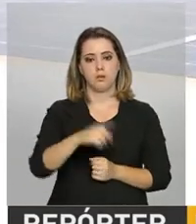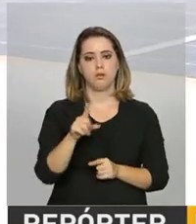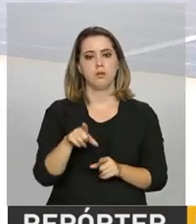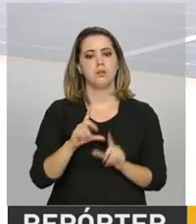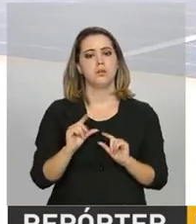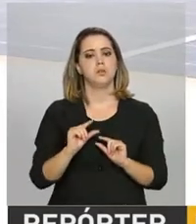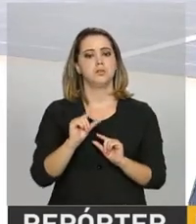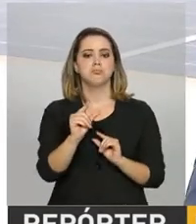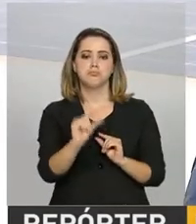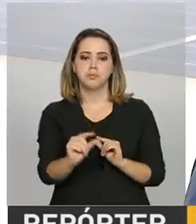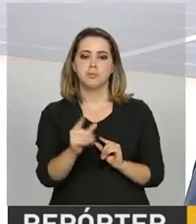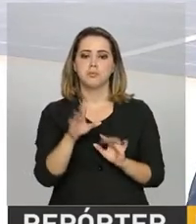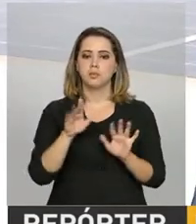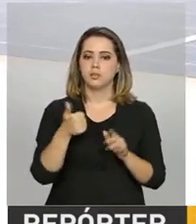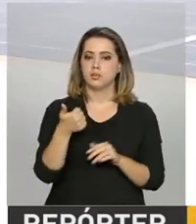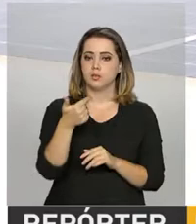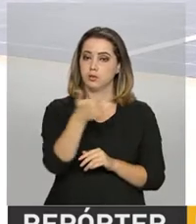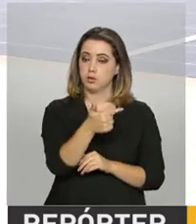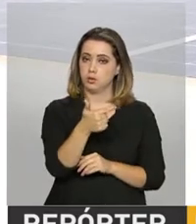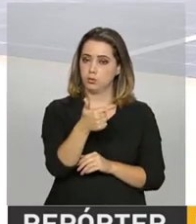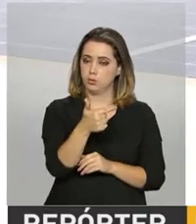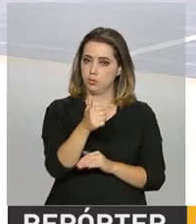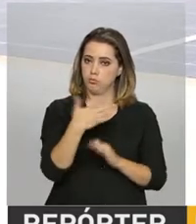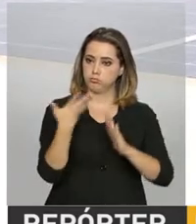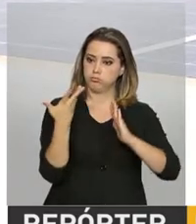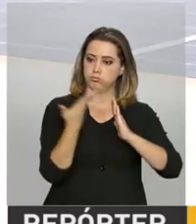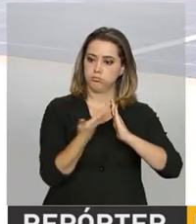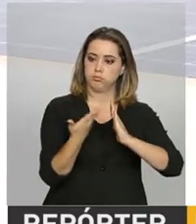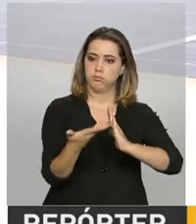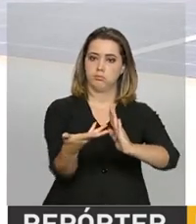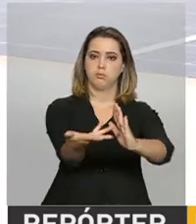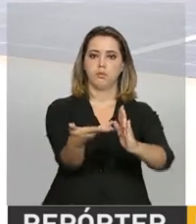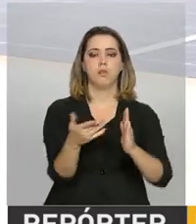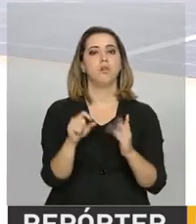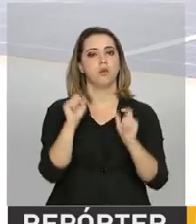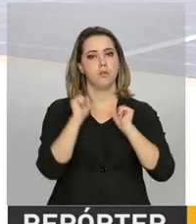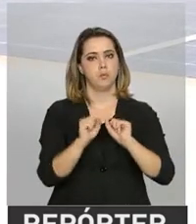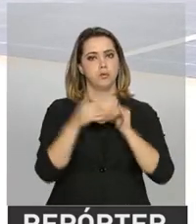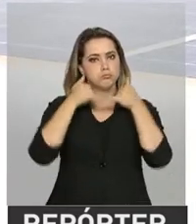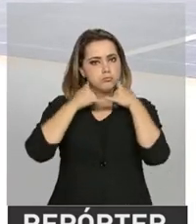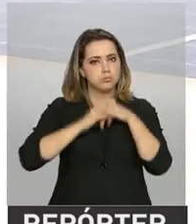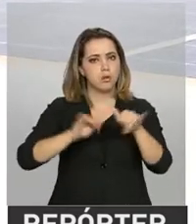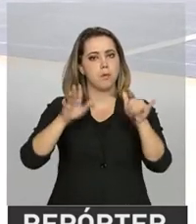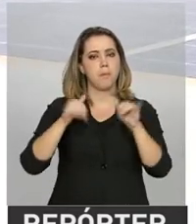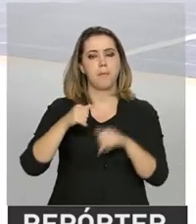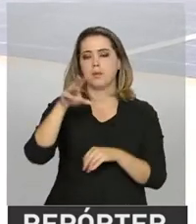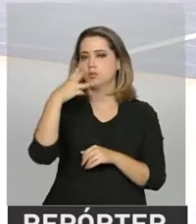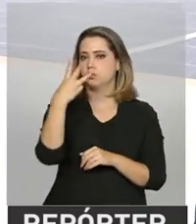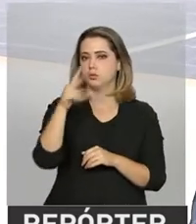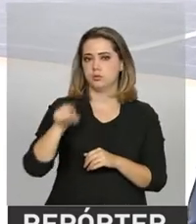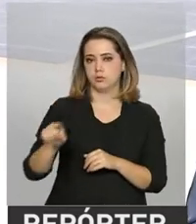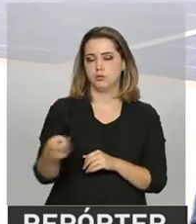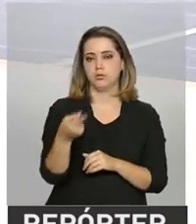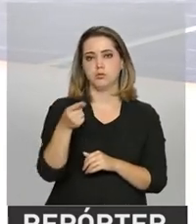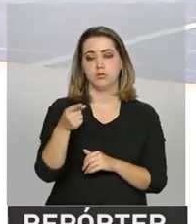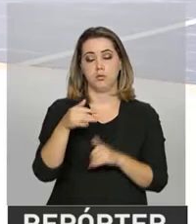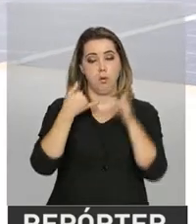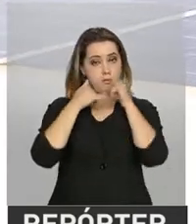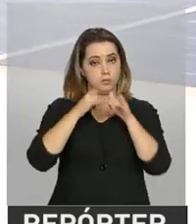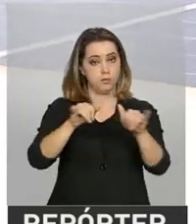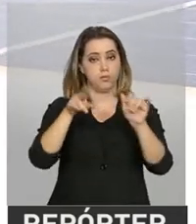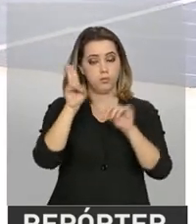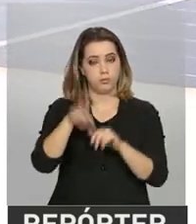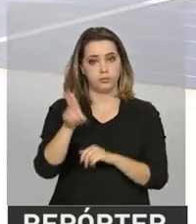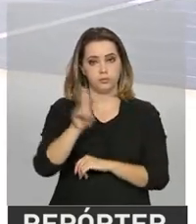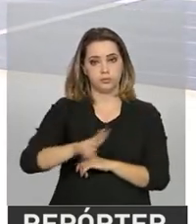de pequeno porte. São 12 placas solares que têm capacidade para produzir mais de 3 mil watts de energia, o suficiente